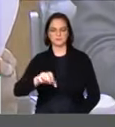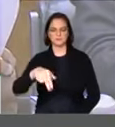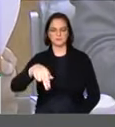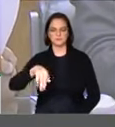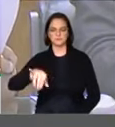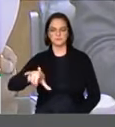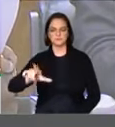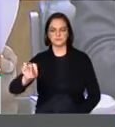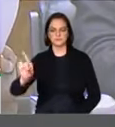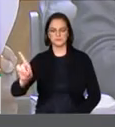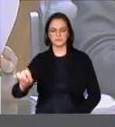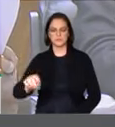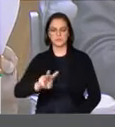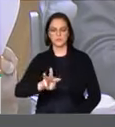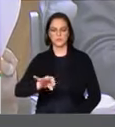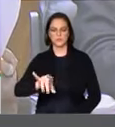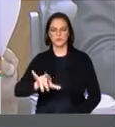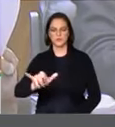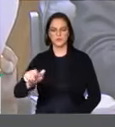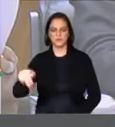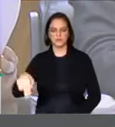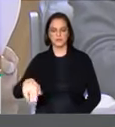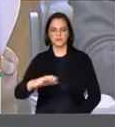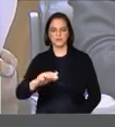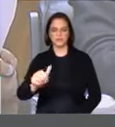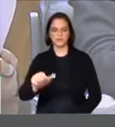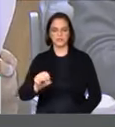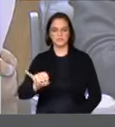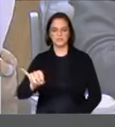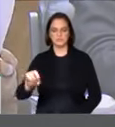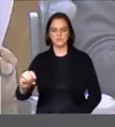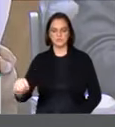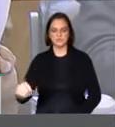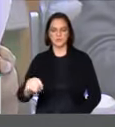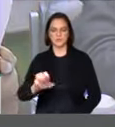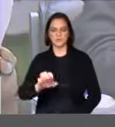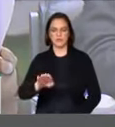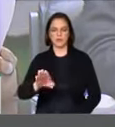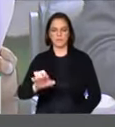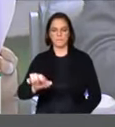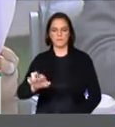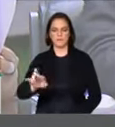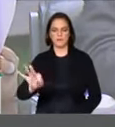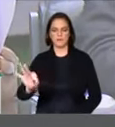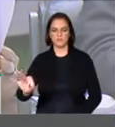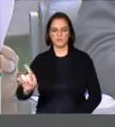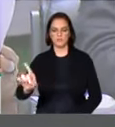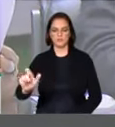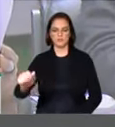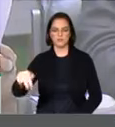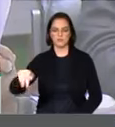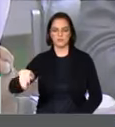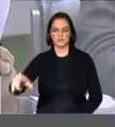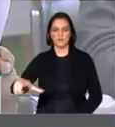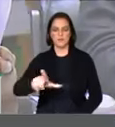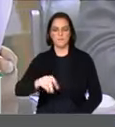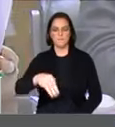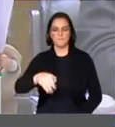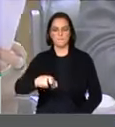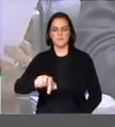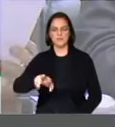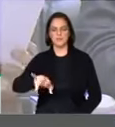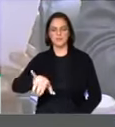Santos, William Aguiar, Cássio Guilherme, Ebert Daniel e Mary